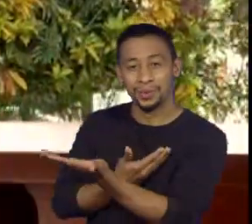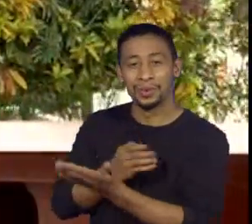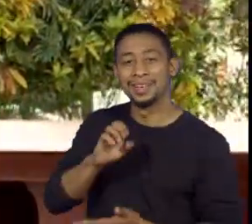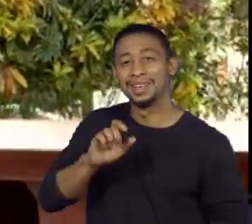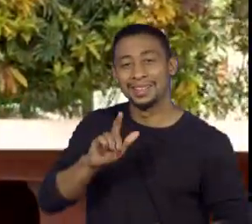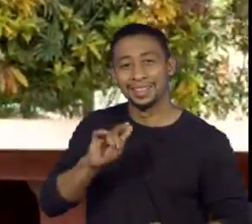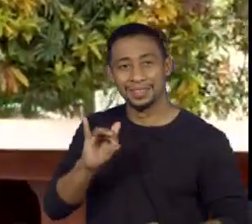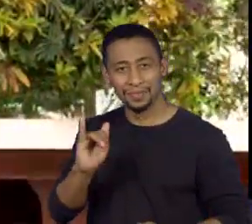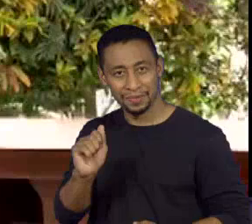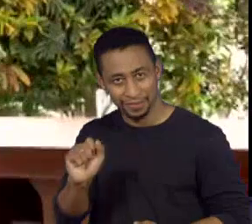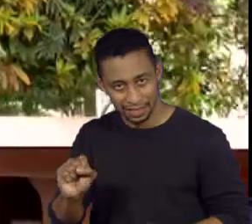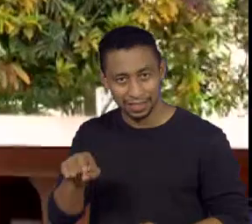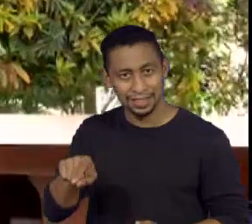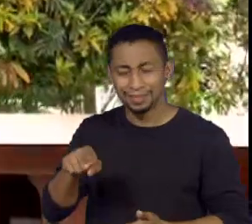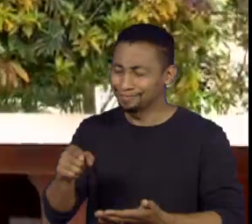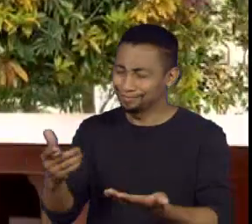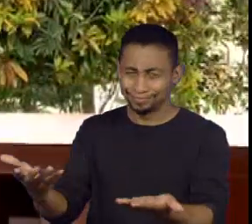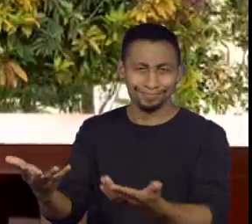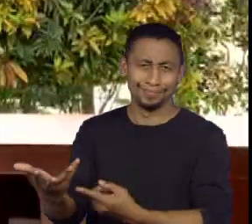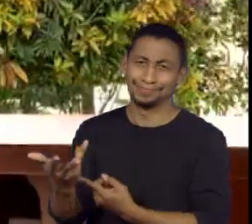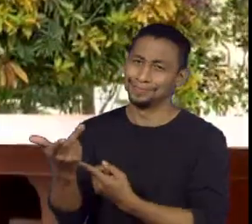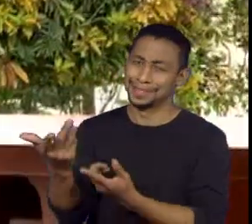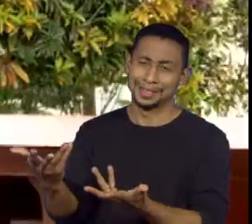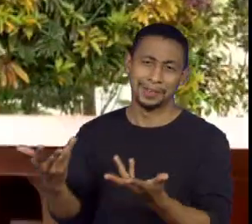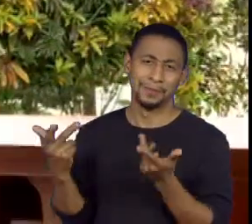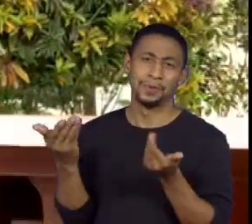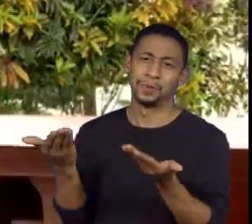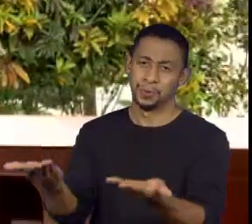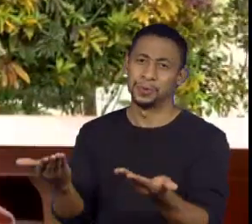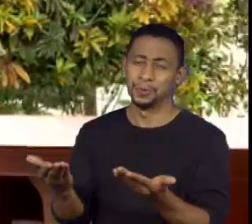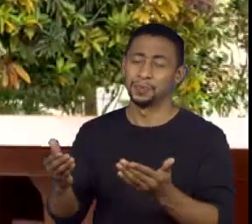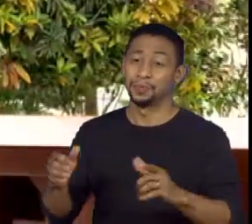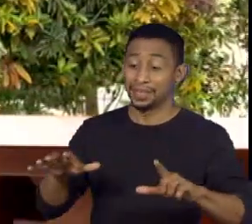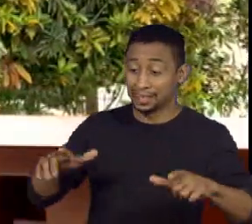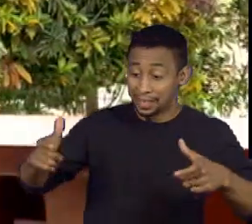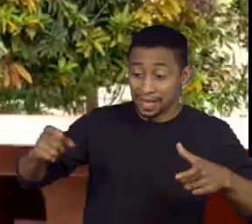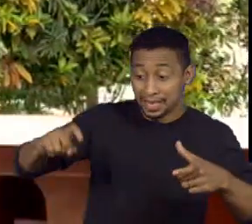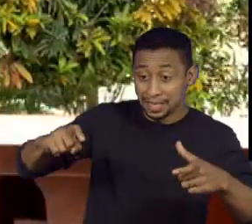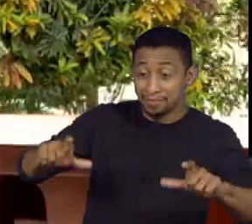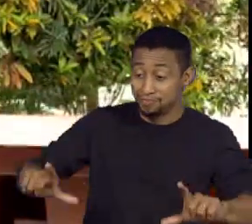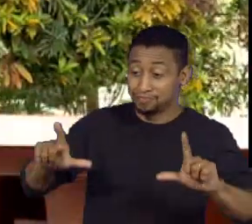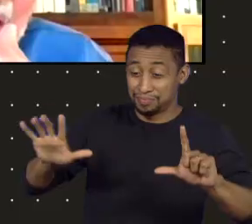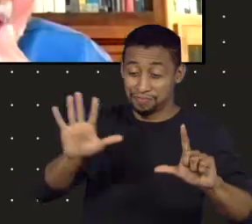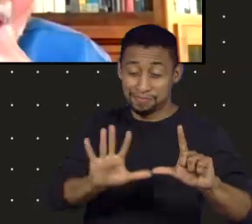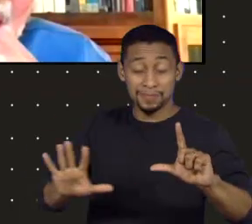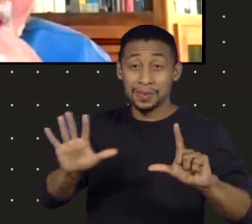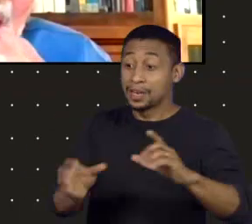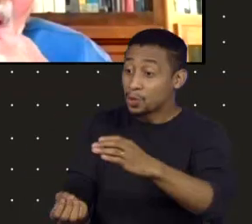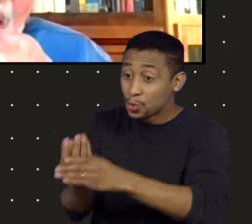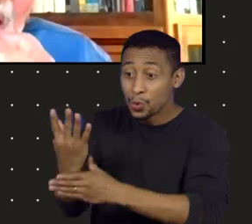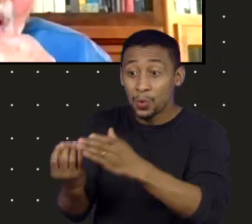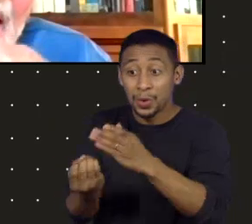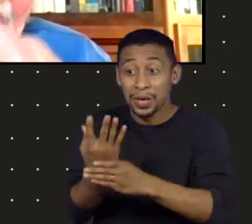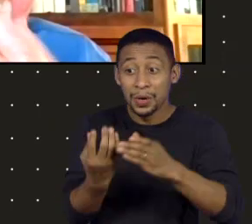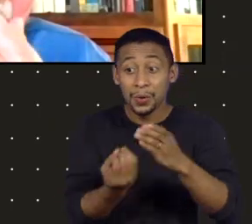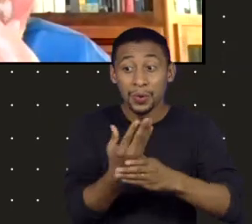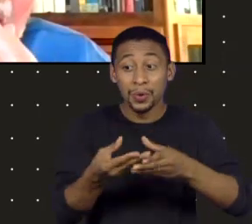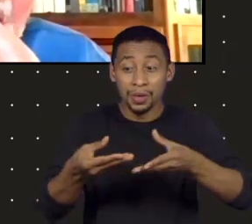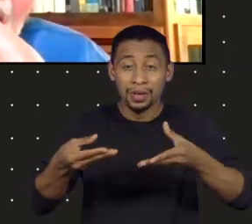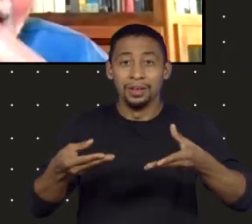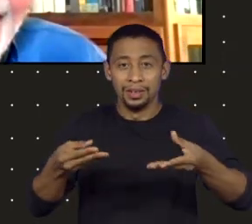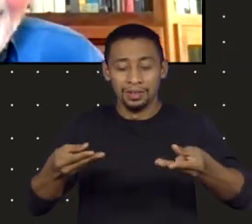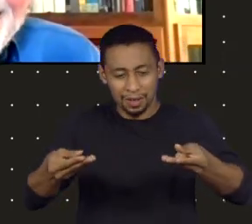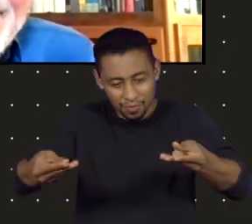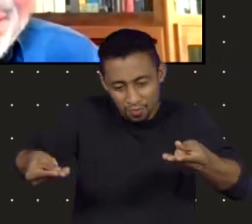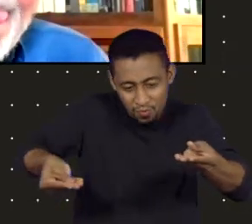Elifas Andreato. Grande artista, fez capas de discos, e para mim ele fez 2